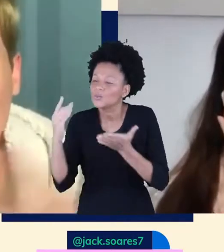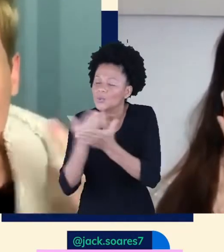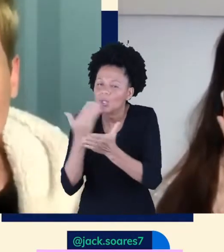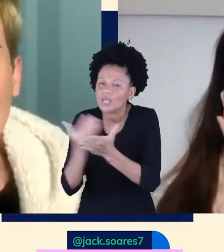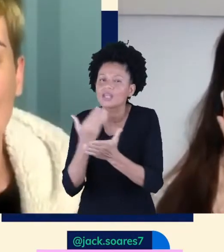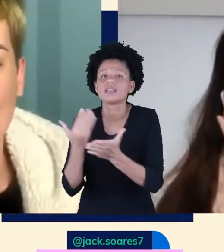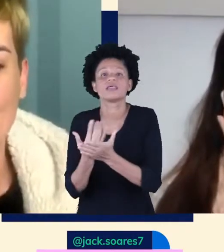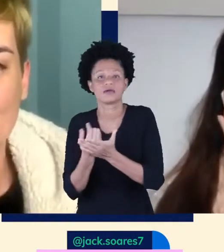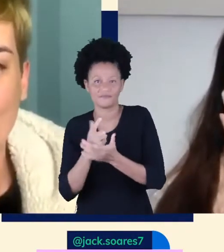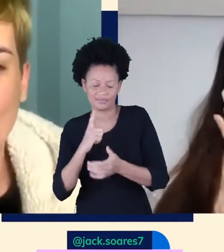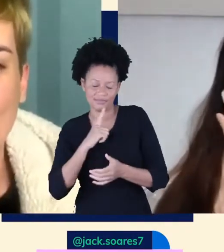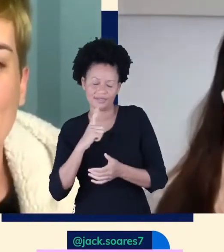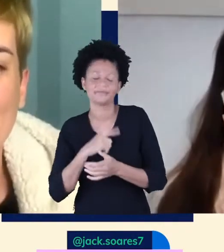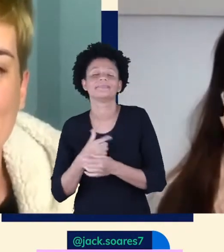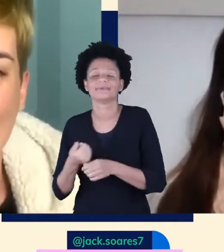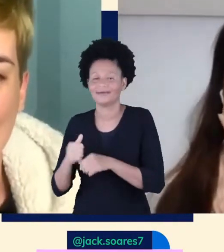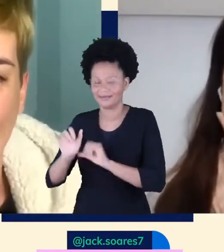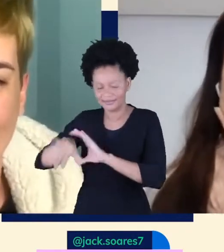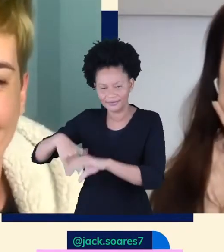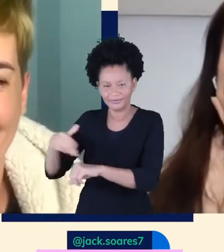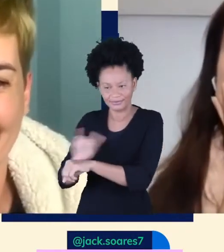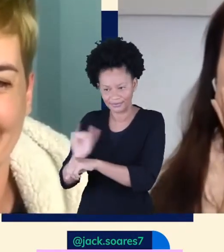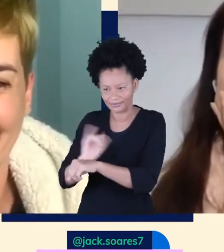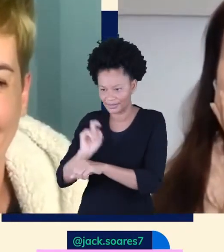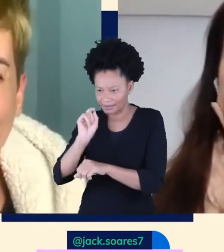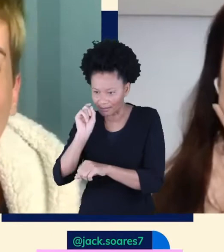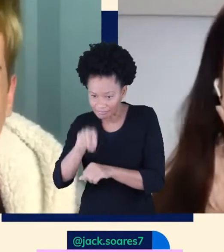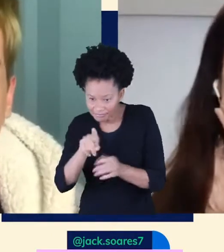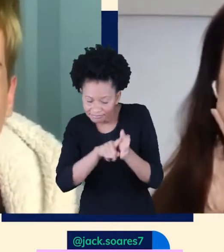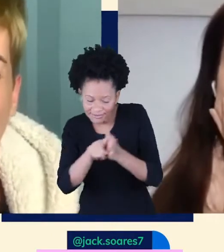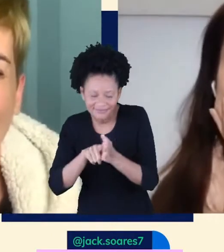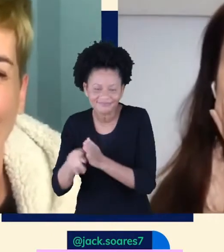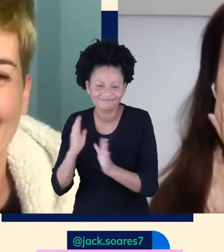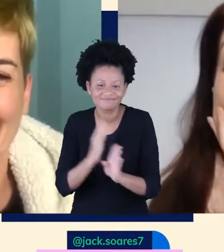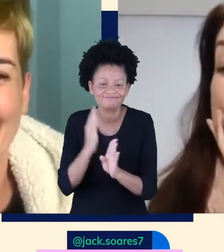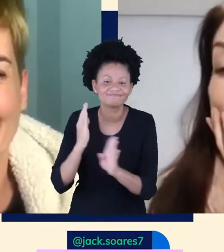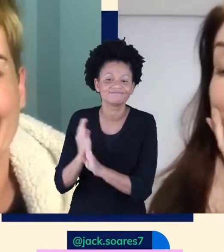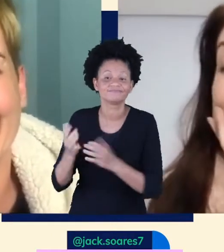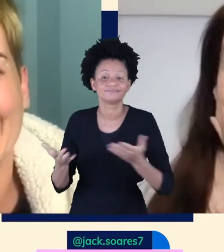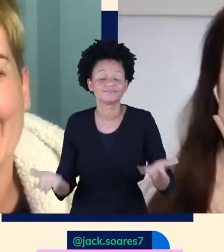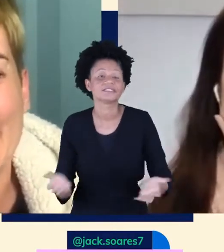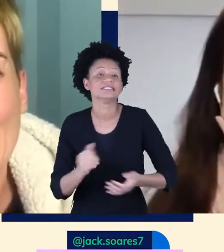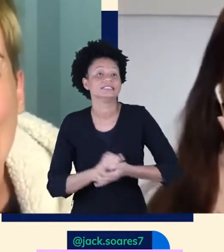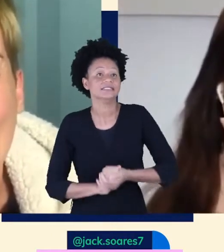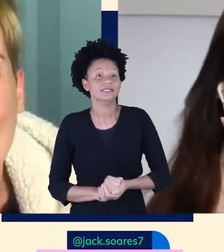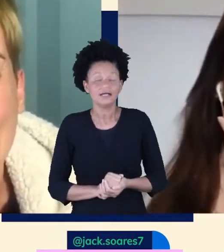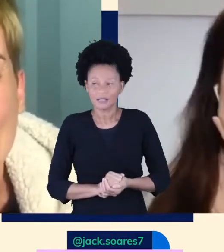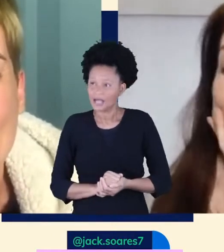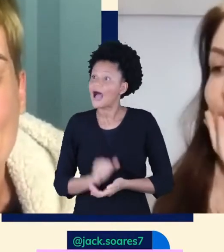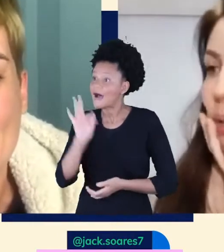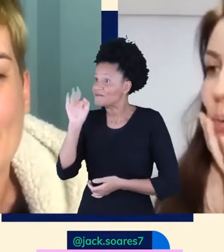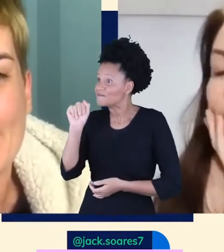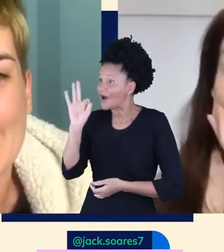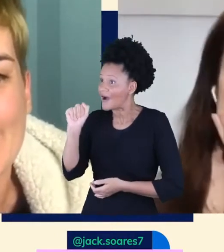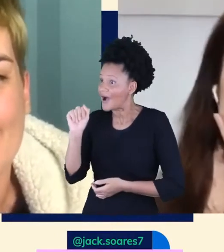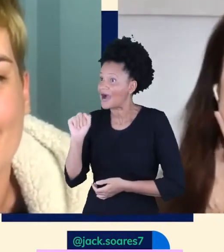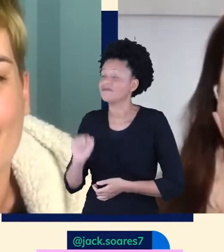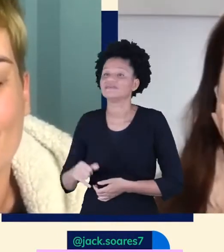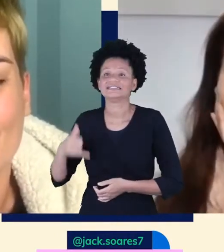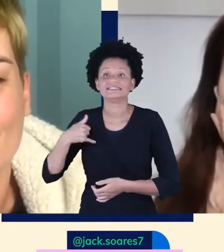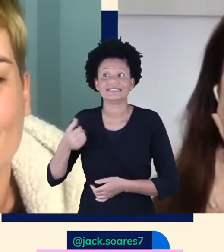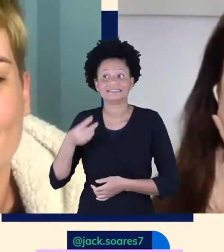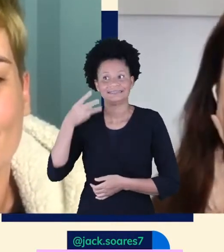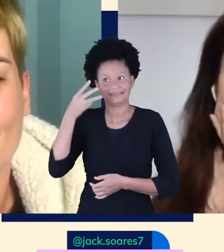tá mostrando o livro. Então vocês podem pesquisar já. Vai se adiantando e pesquisando. Fafá, a partir dos 3 anos, as